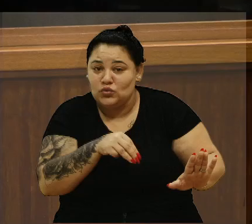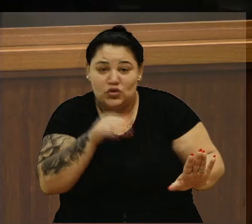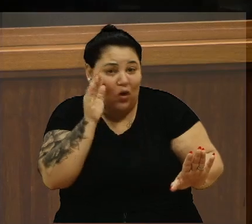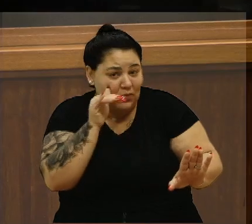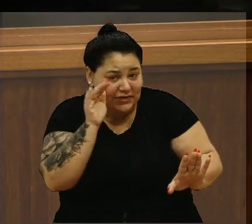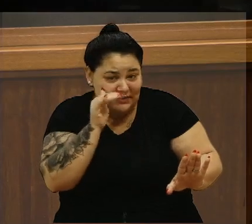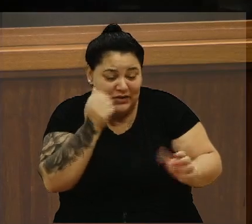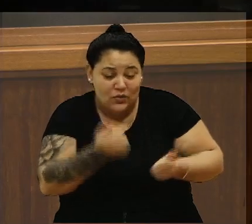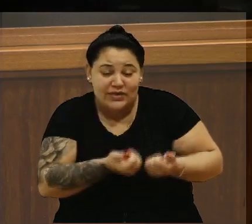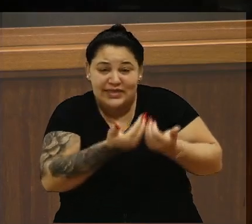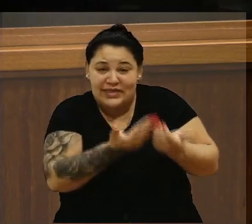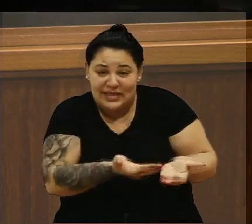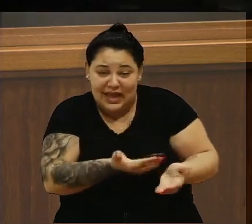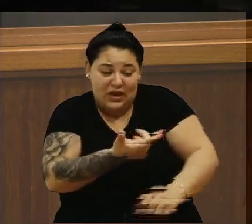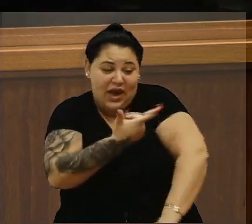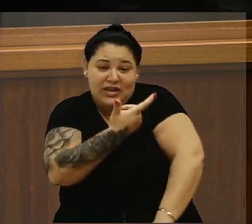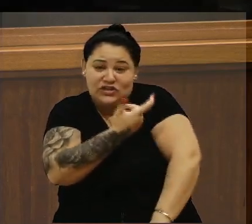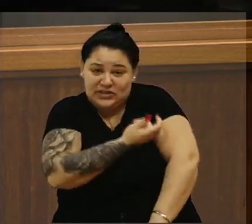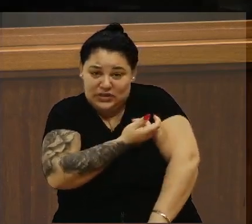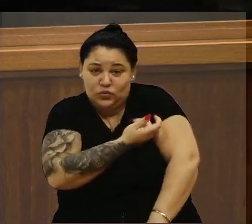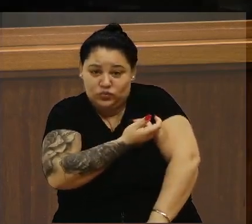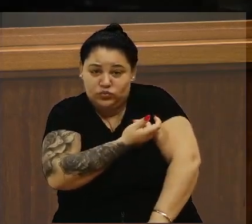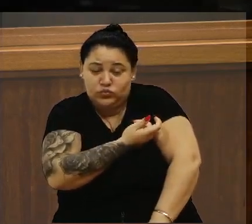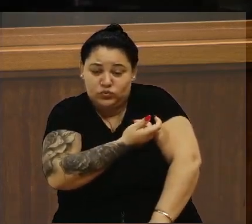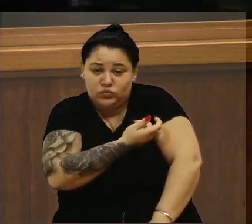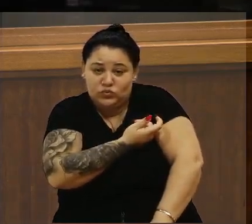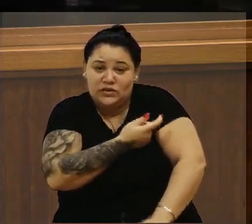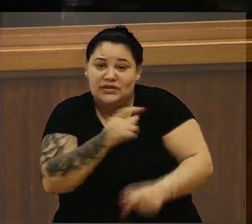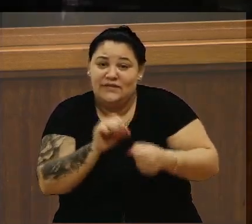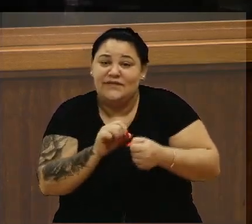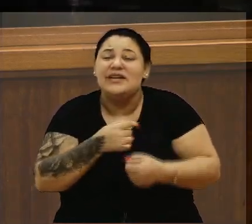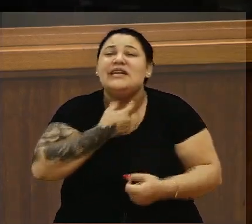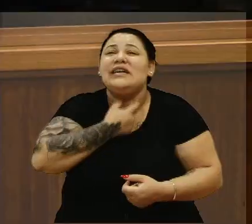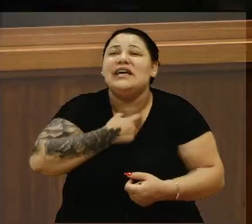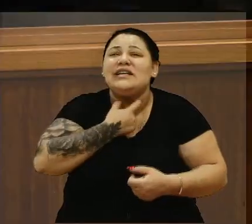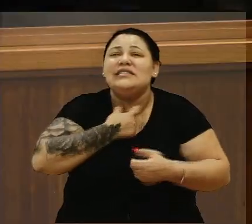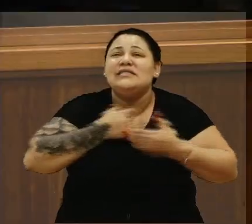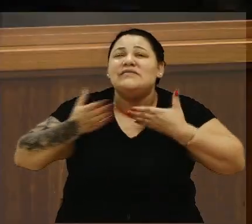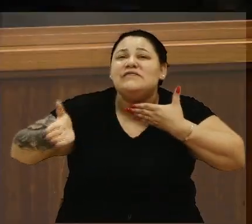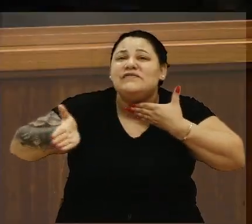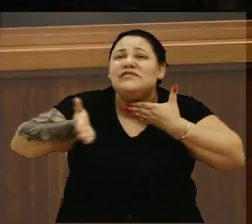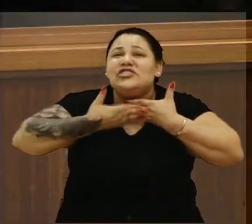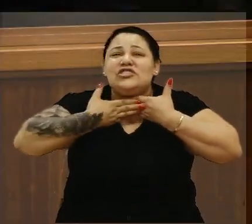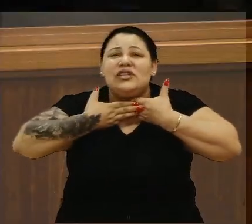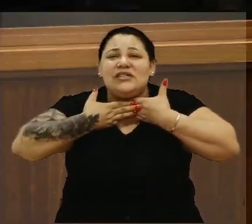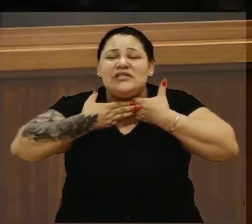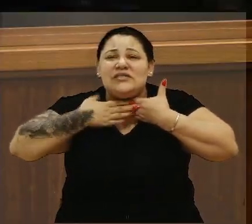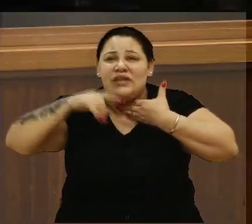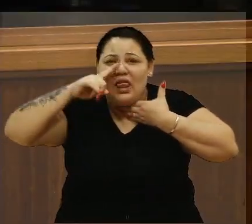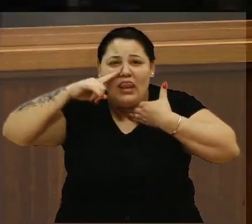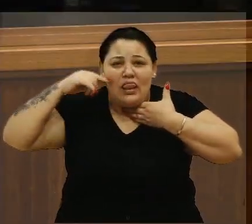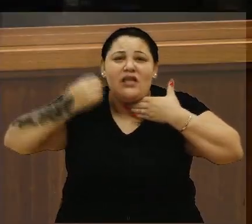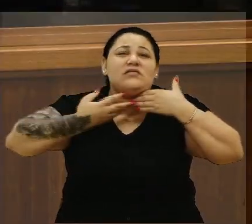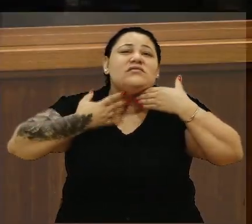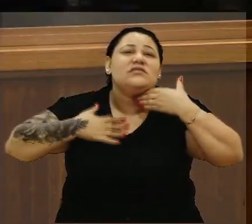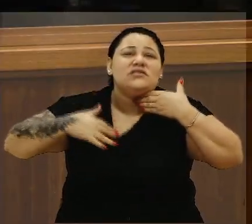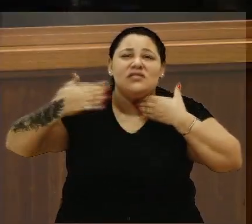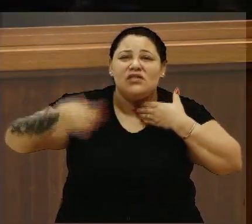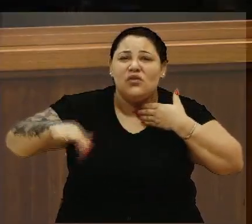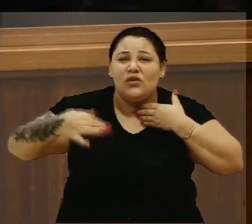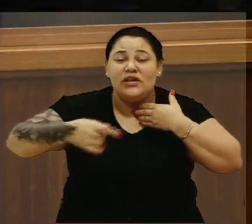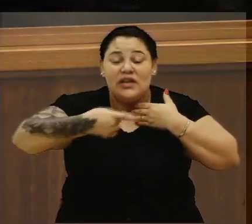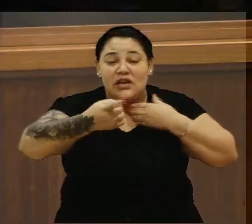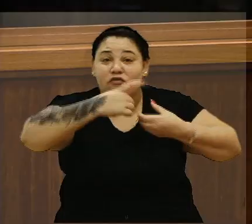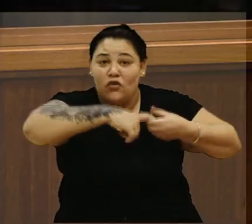essa injeção para ele, estava com a garganta toda fechada de inflamação e mandado para casa.